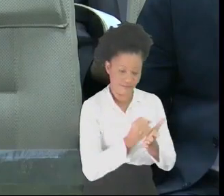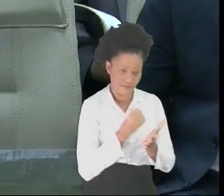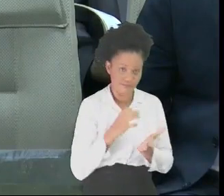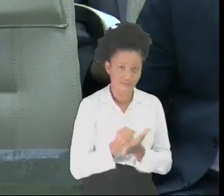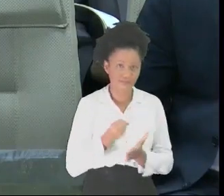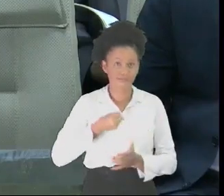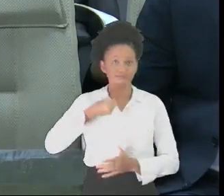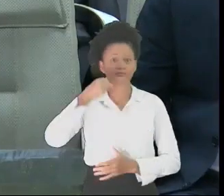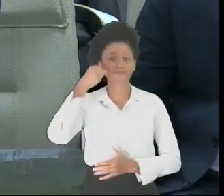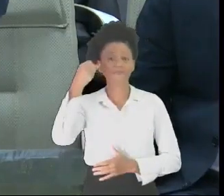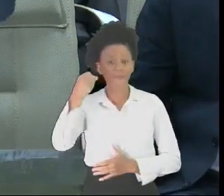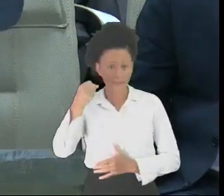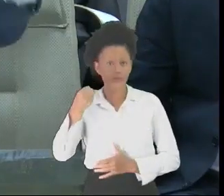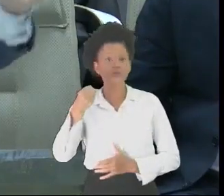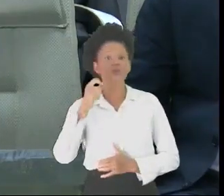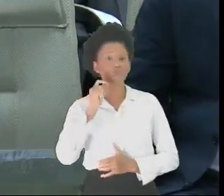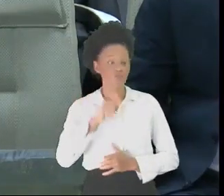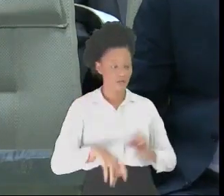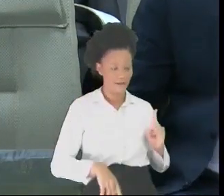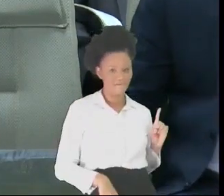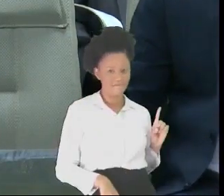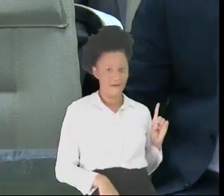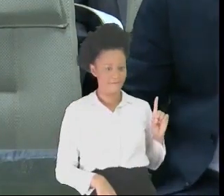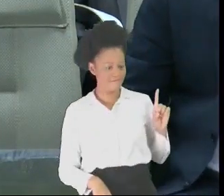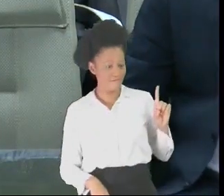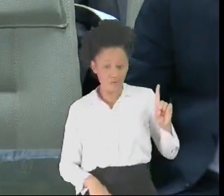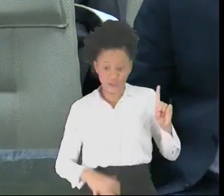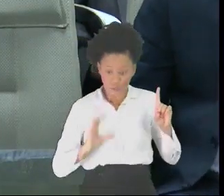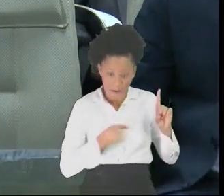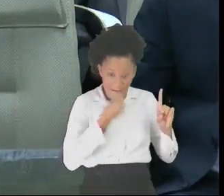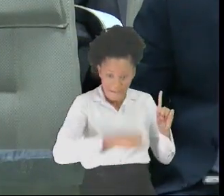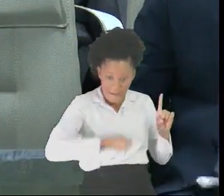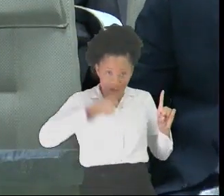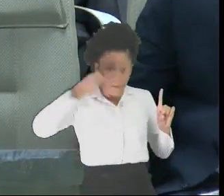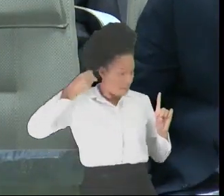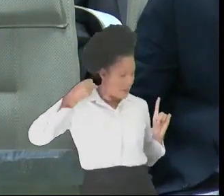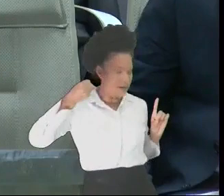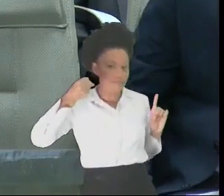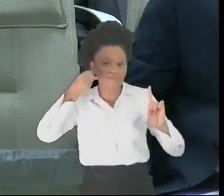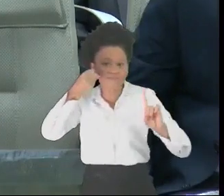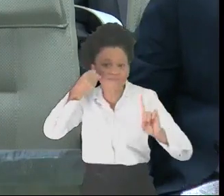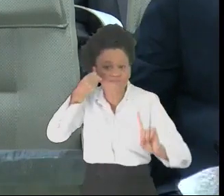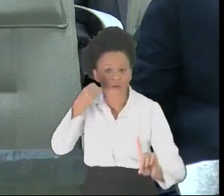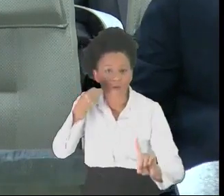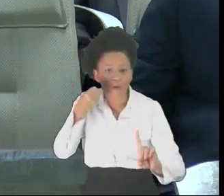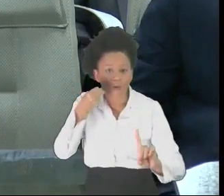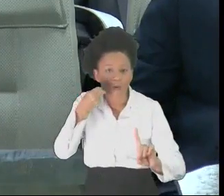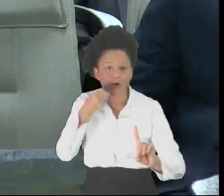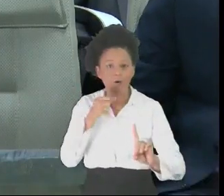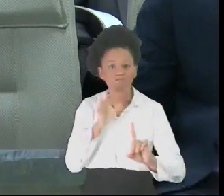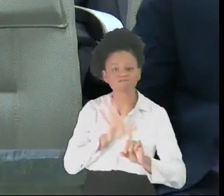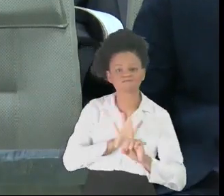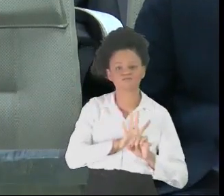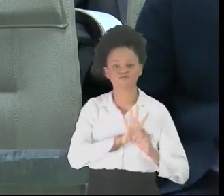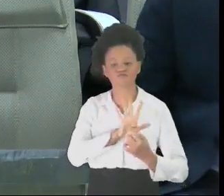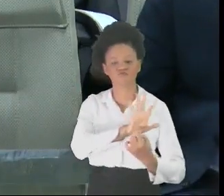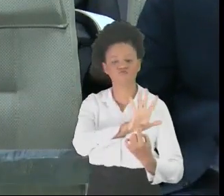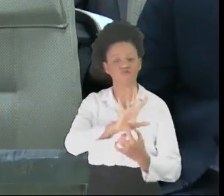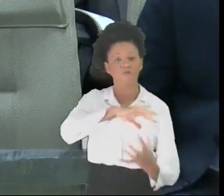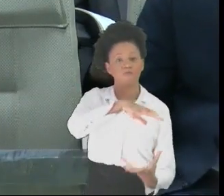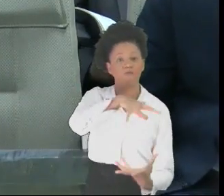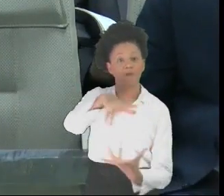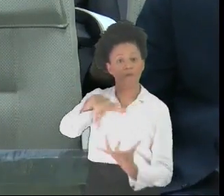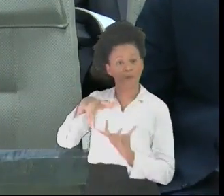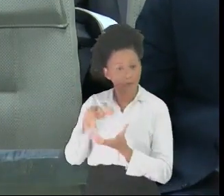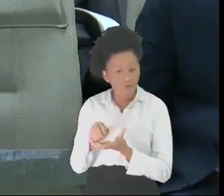o aparecimento dele. O aparecimento dele. Nós vemos isto, irmãos